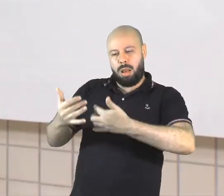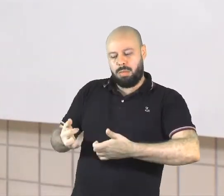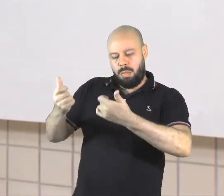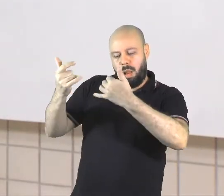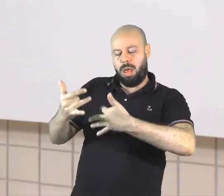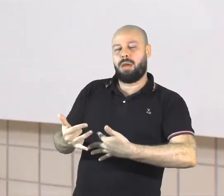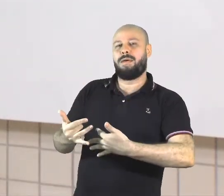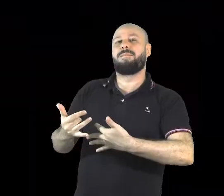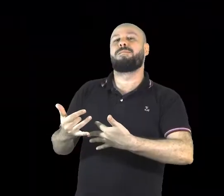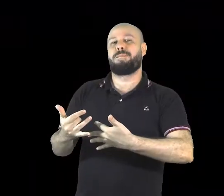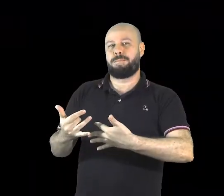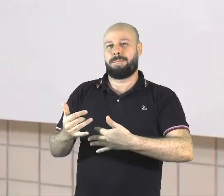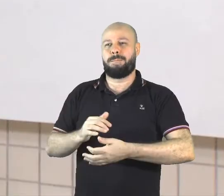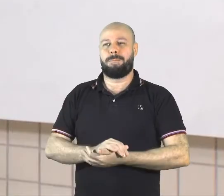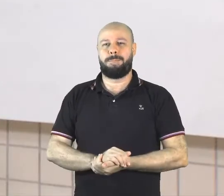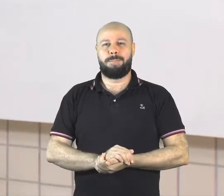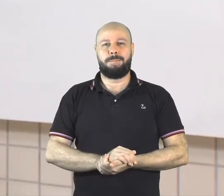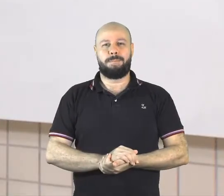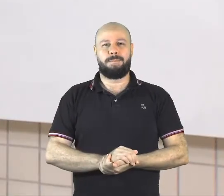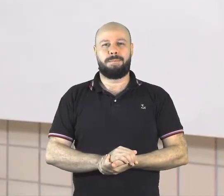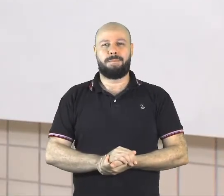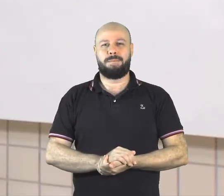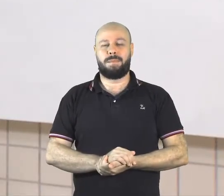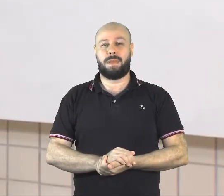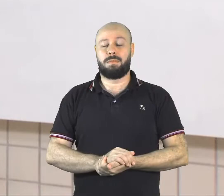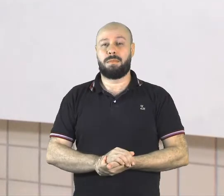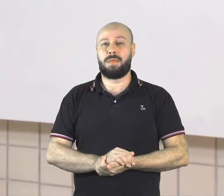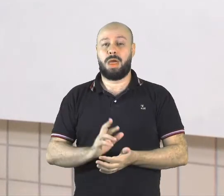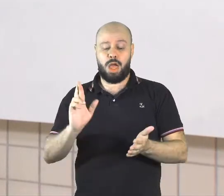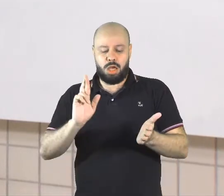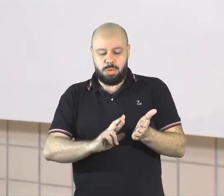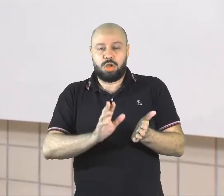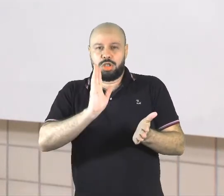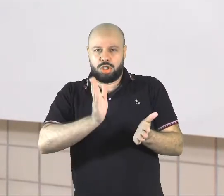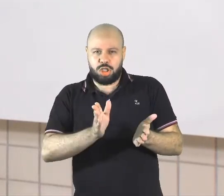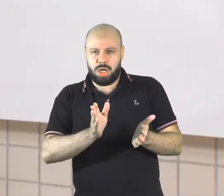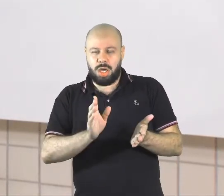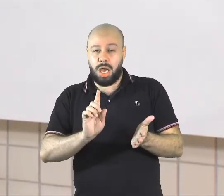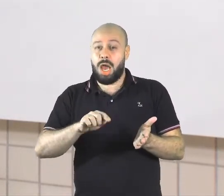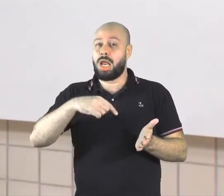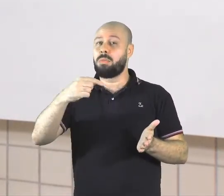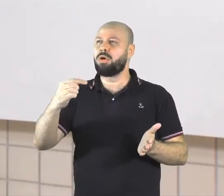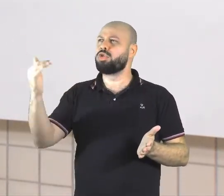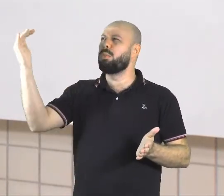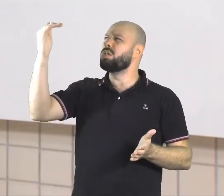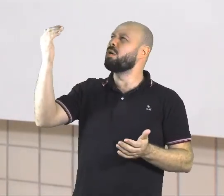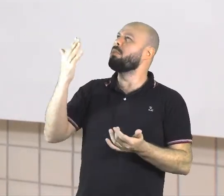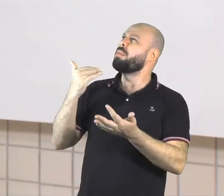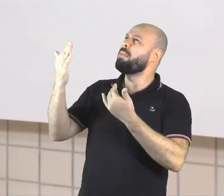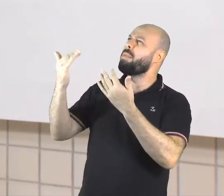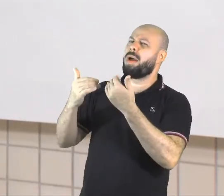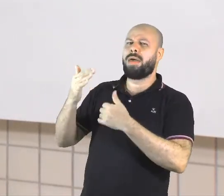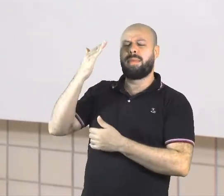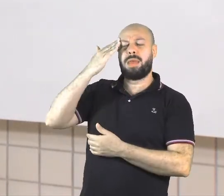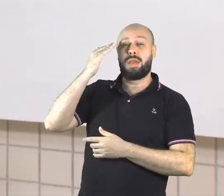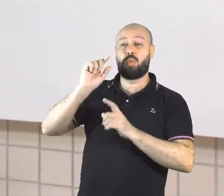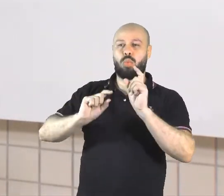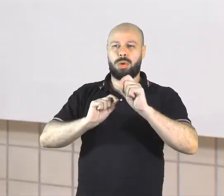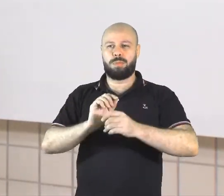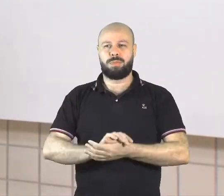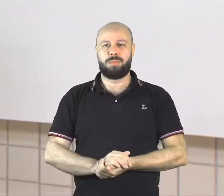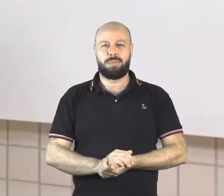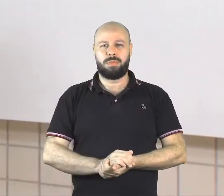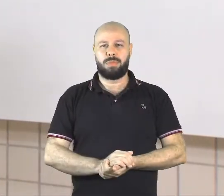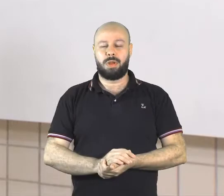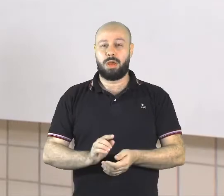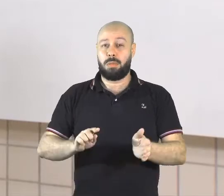Tá certo? Depois de responder, conversa com alguém mais velho e entenda o que é isso. Vamos para a